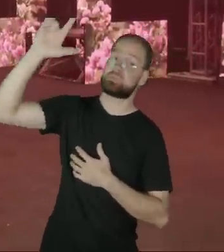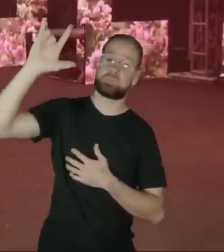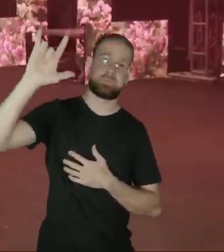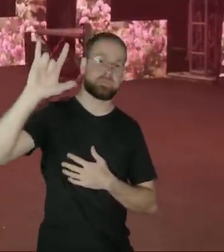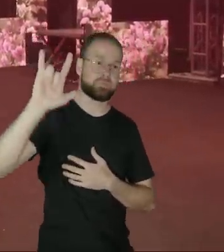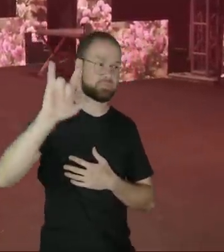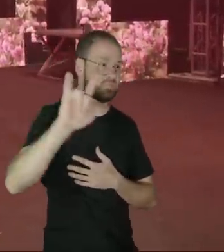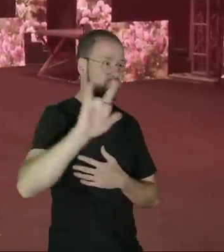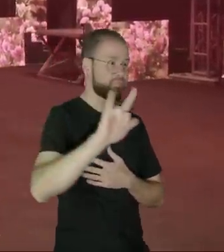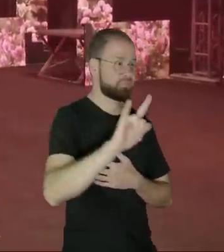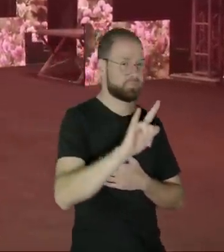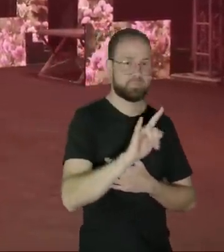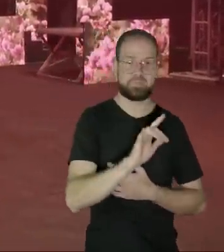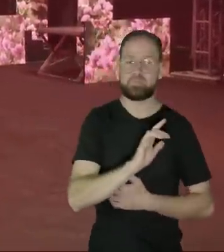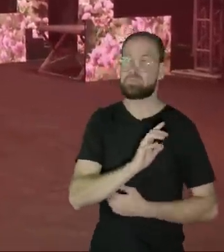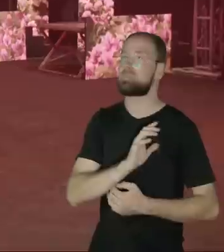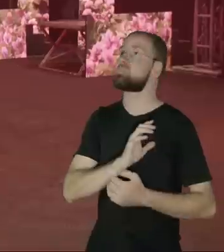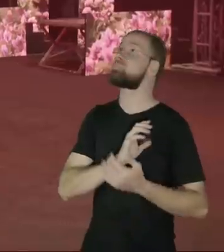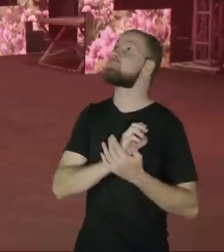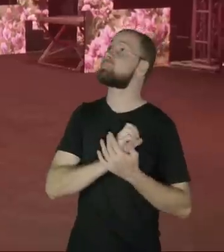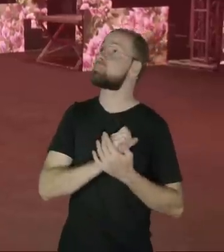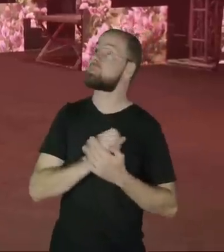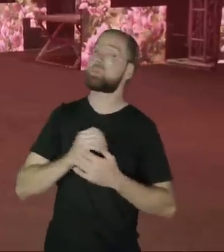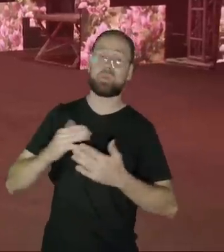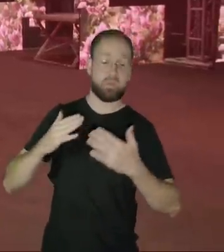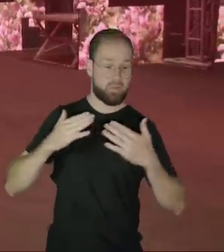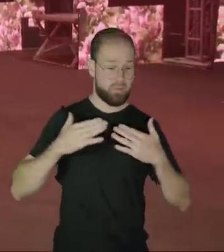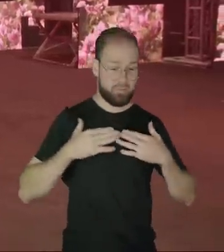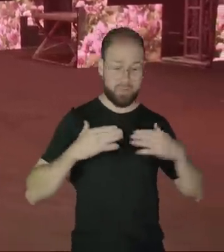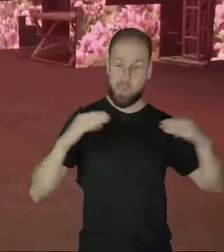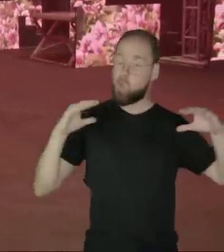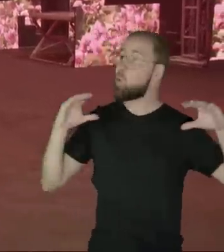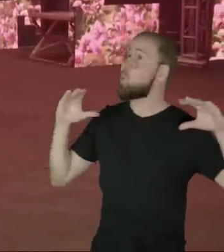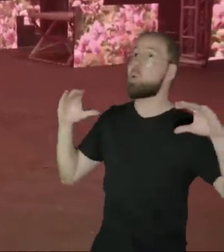é o meu tudo.